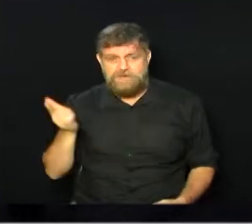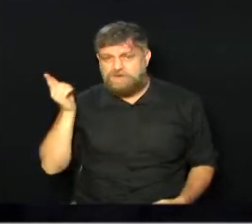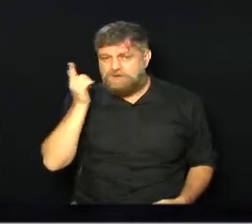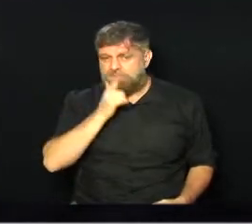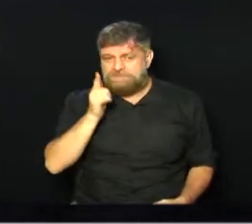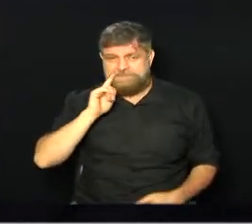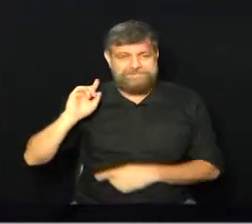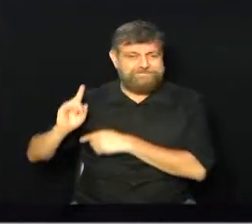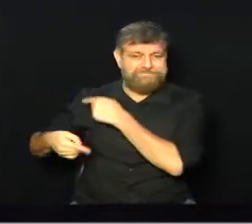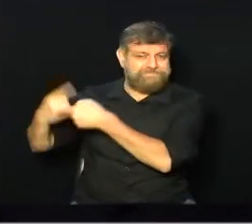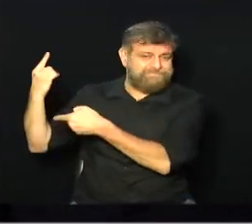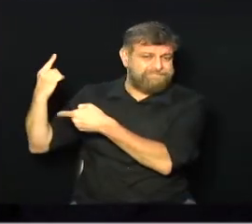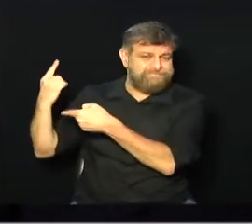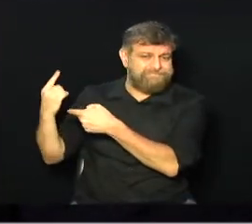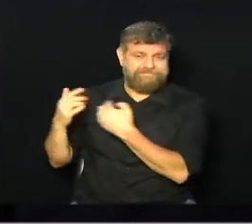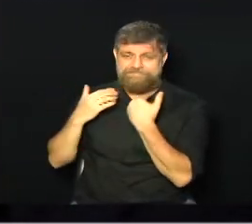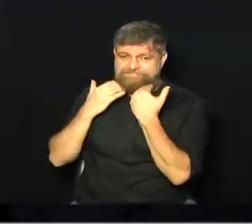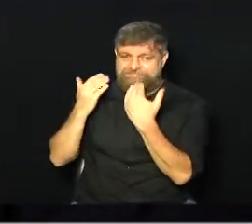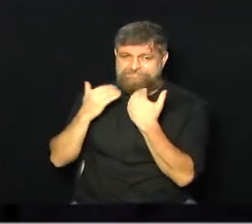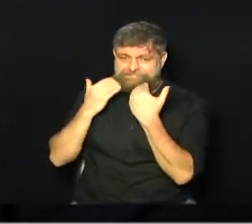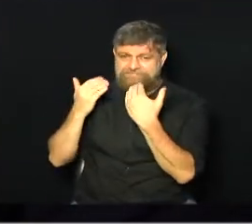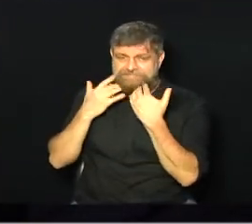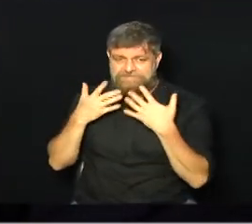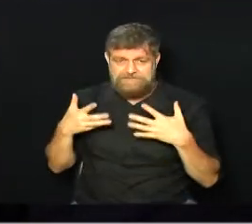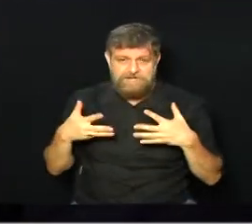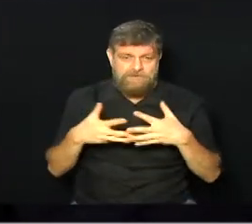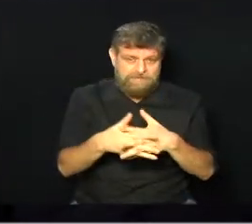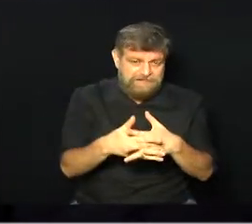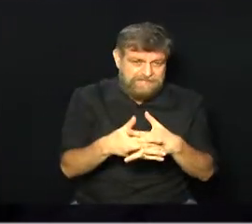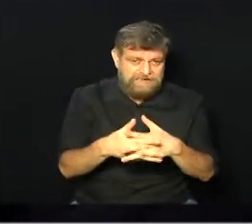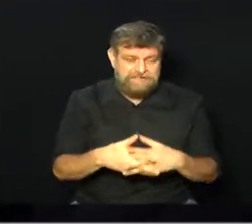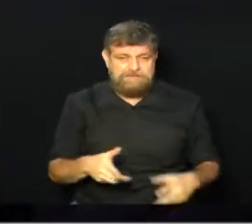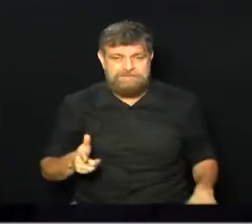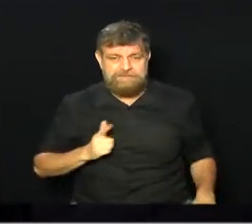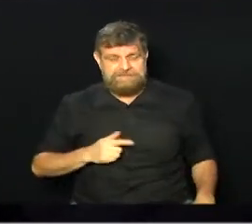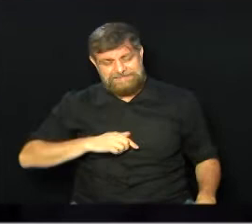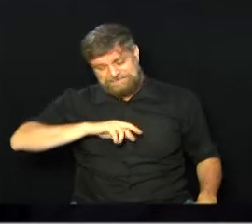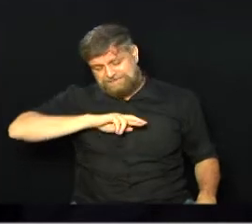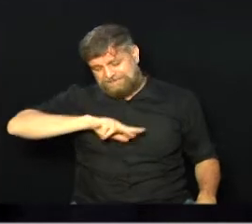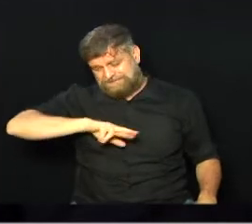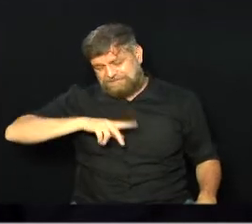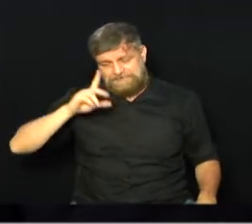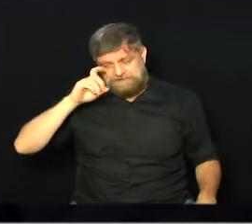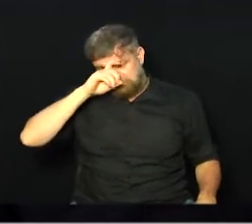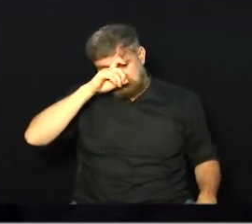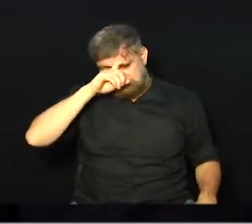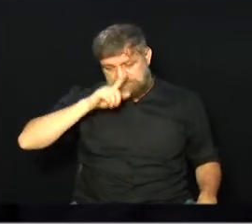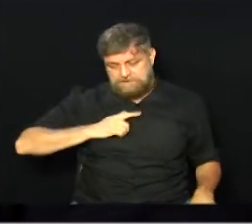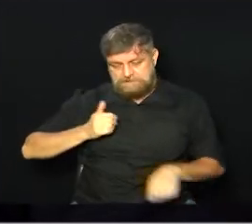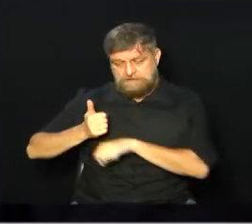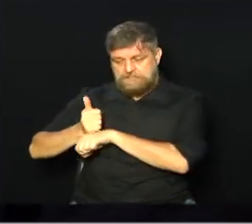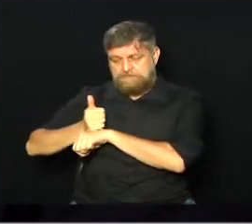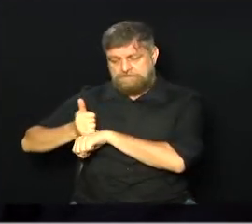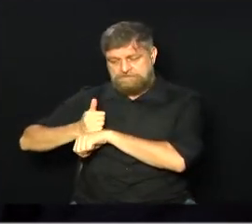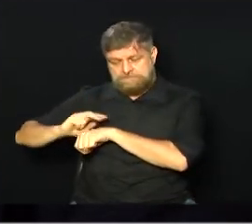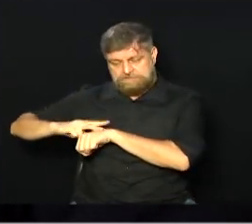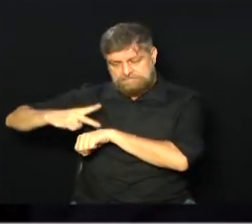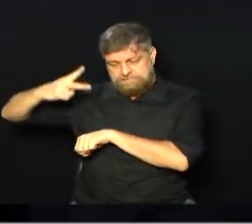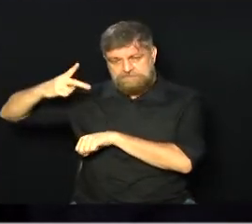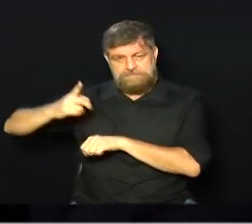Então, é complicado o futebol, você vê que é bem difícil, mas são grandes jogadores, né? Danilinho com uma